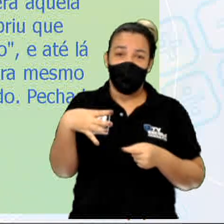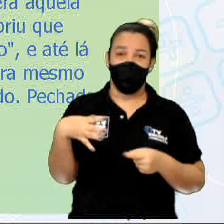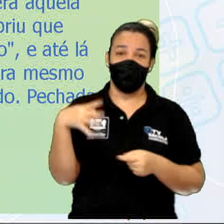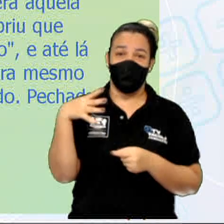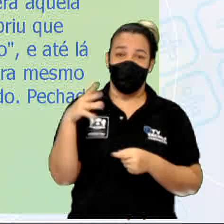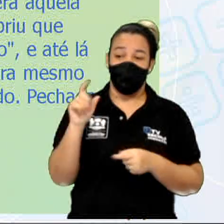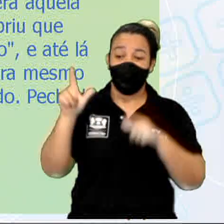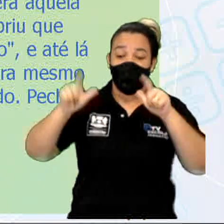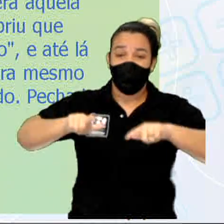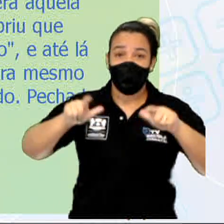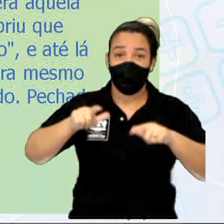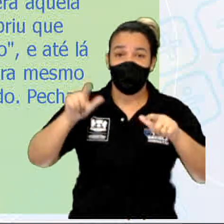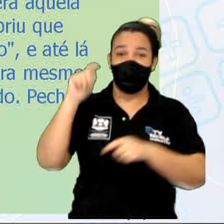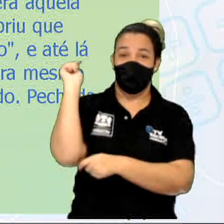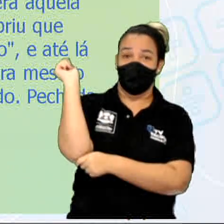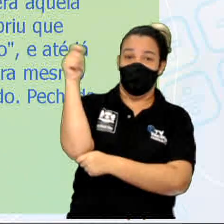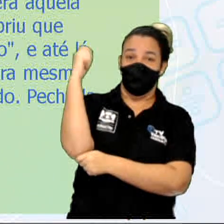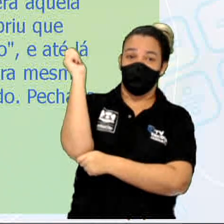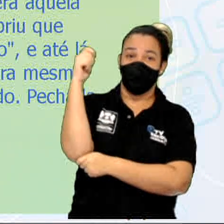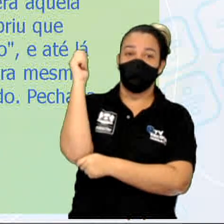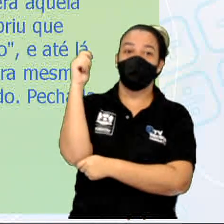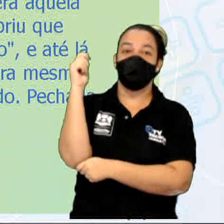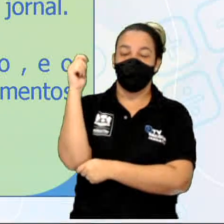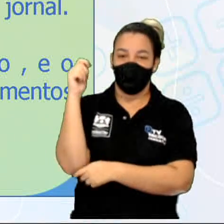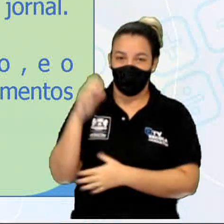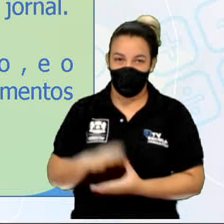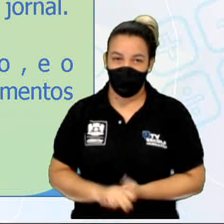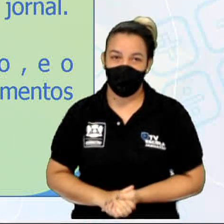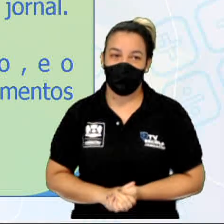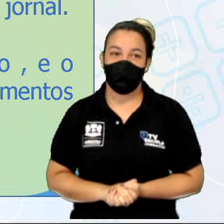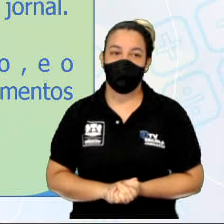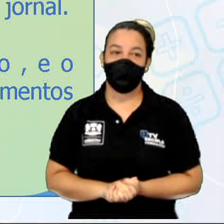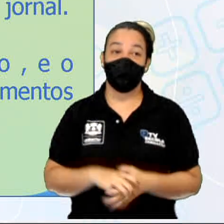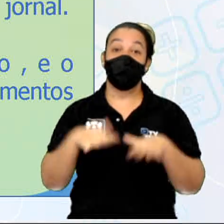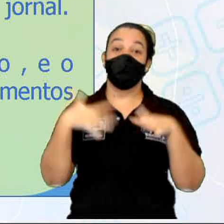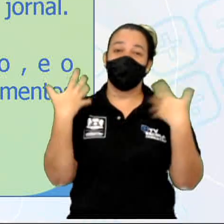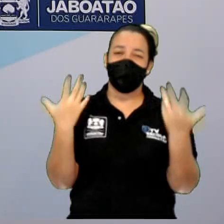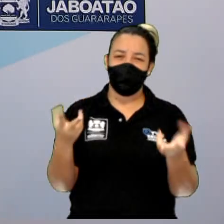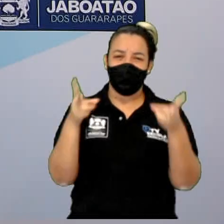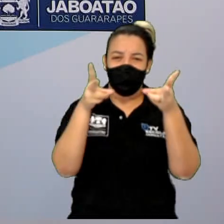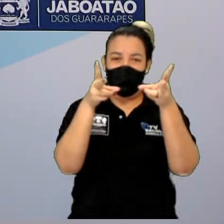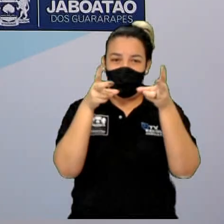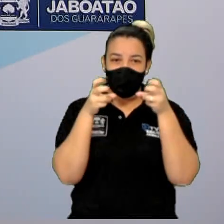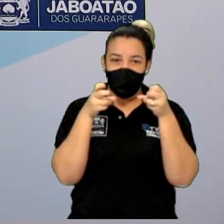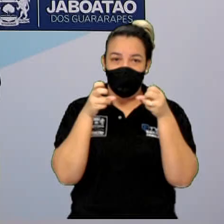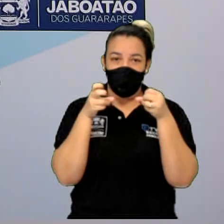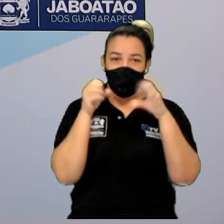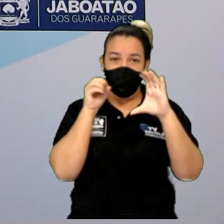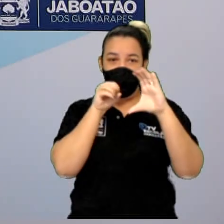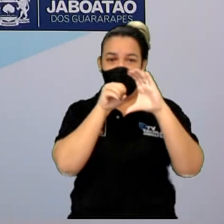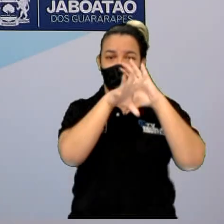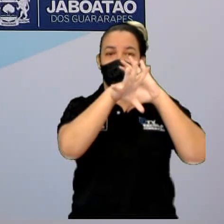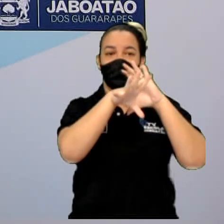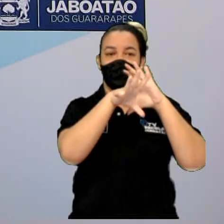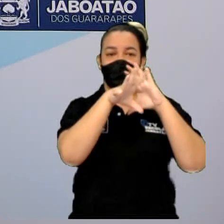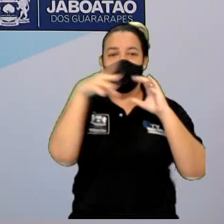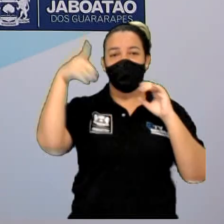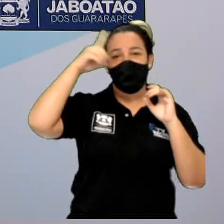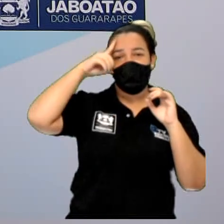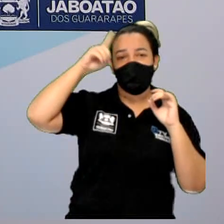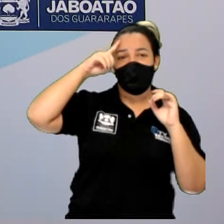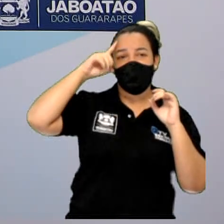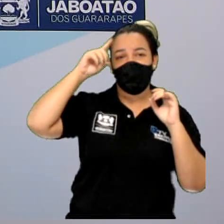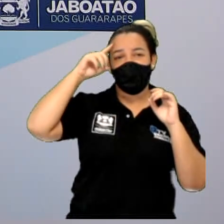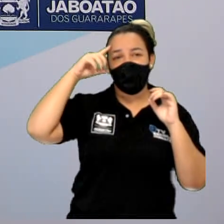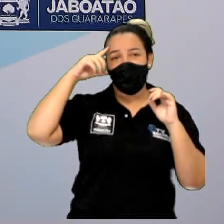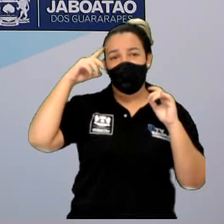Peixada. Aê, Peixada! Fala, Peixada! Então, veja, um flash do cotidiano, né?